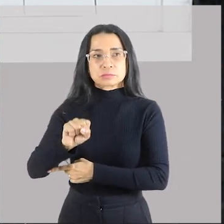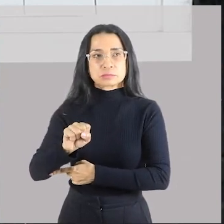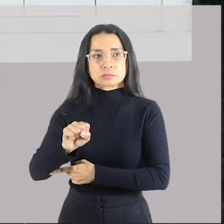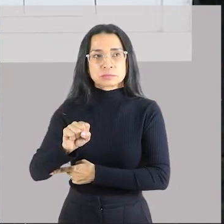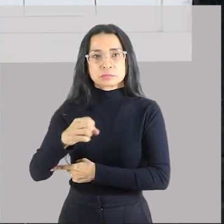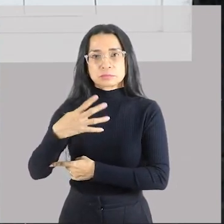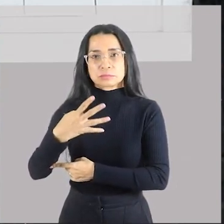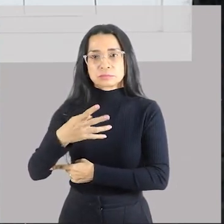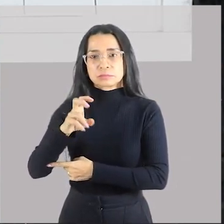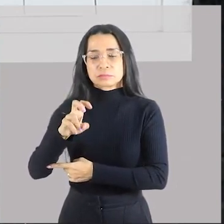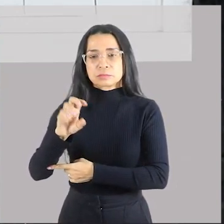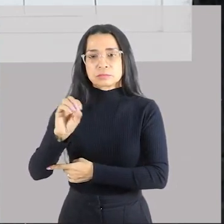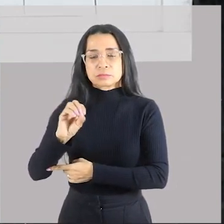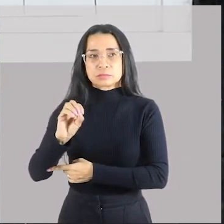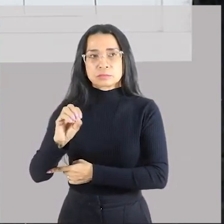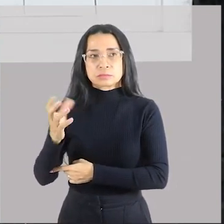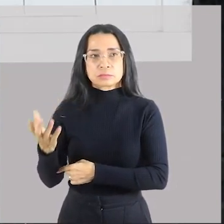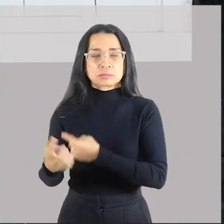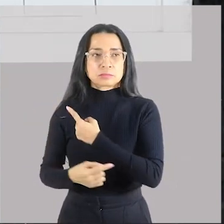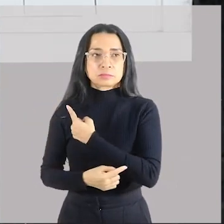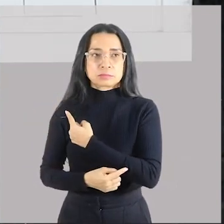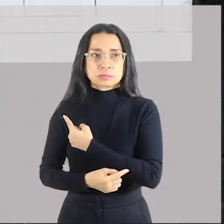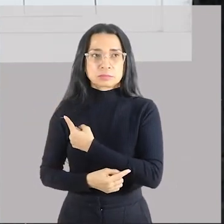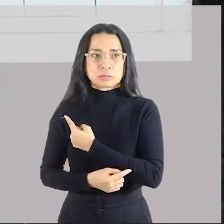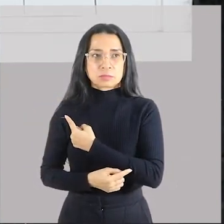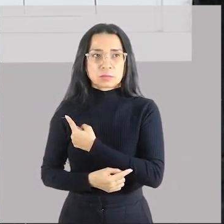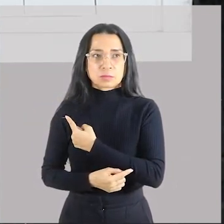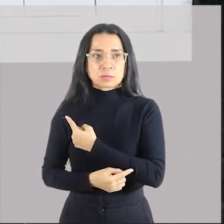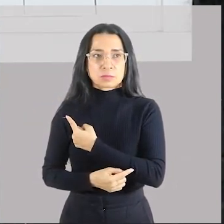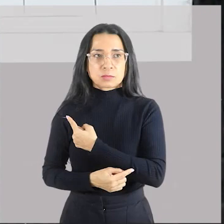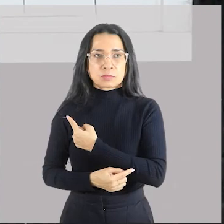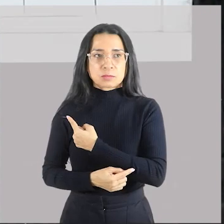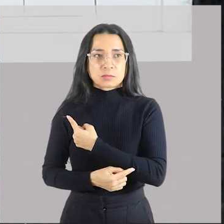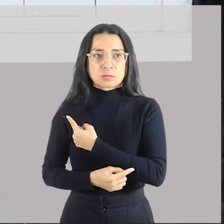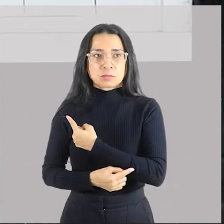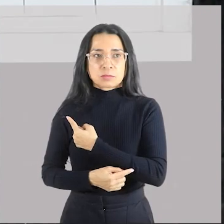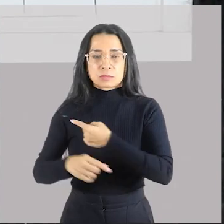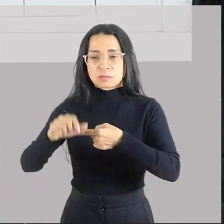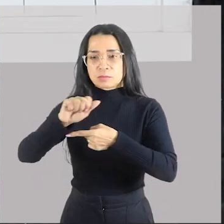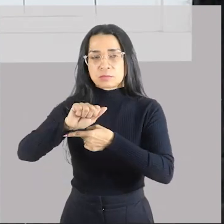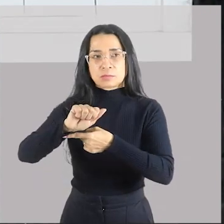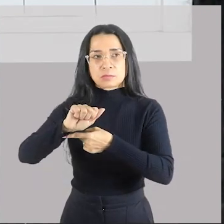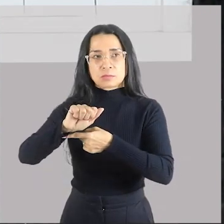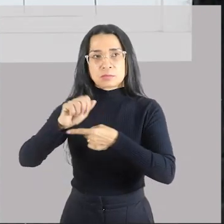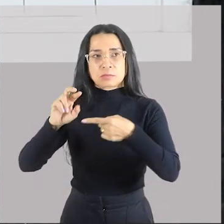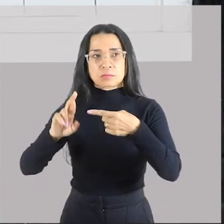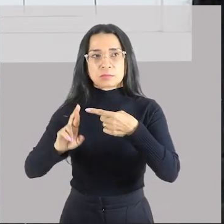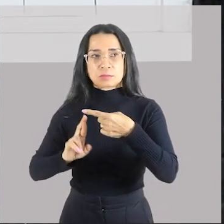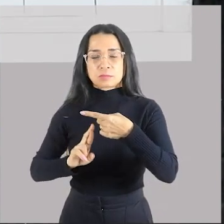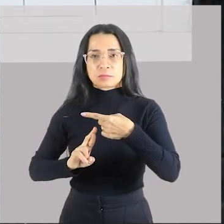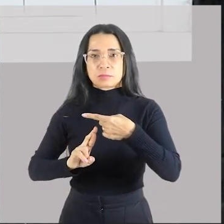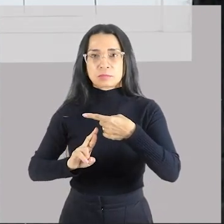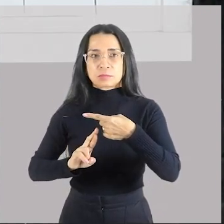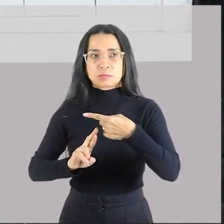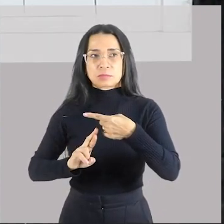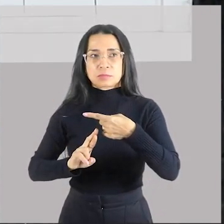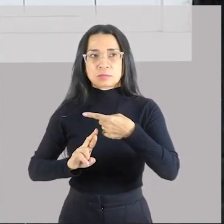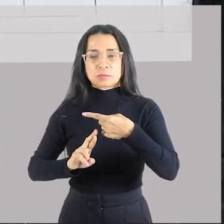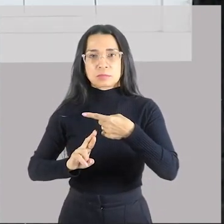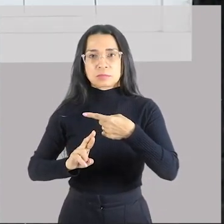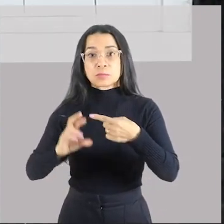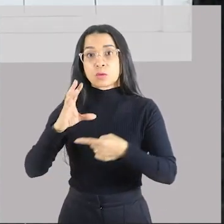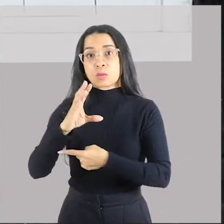graus. Nesse caso, o cateto adjacente, que é A, sobre a hipotenusa, que é R. Ó. O seno